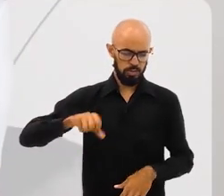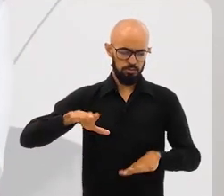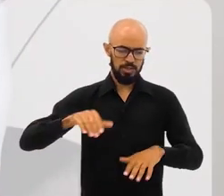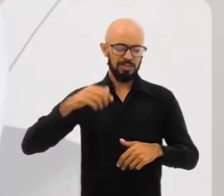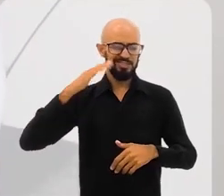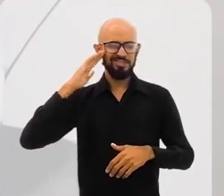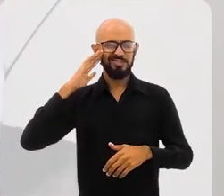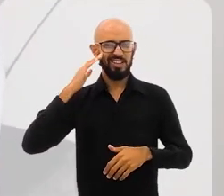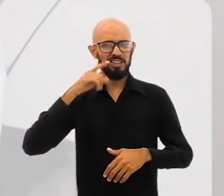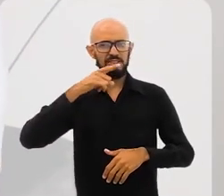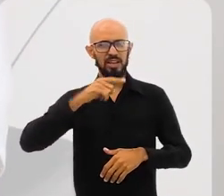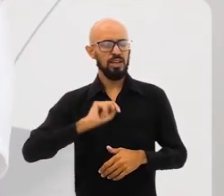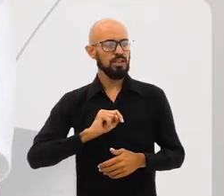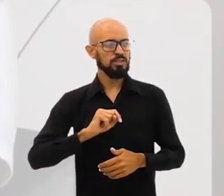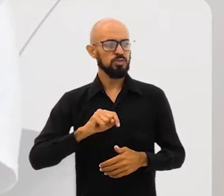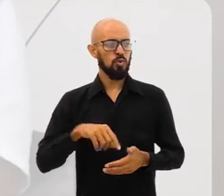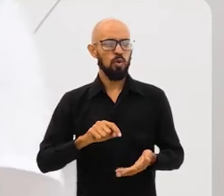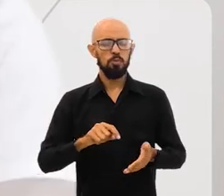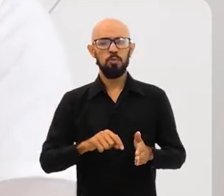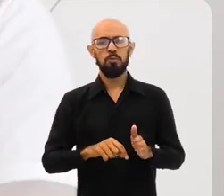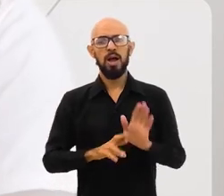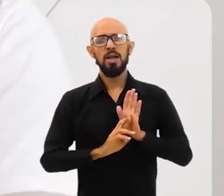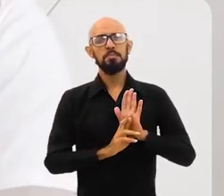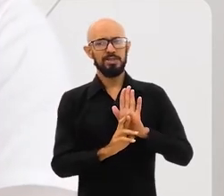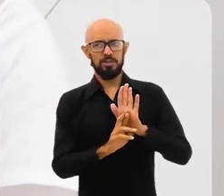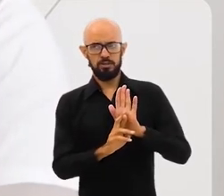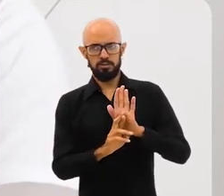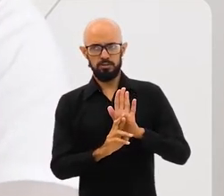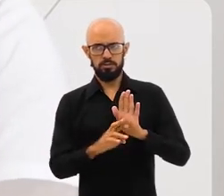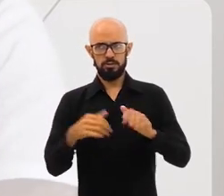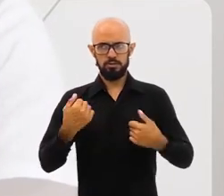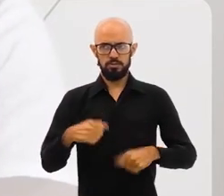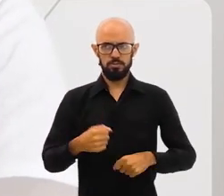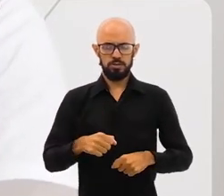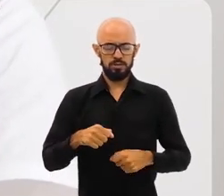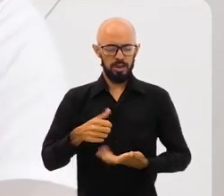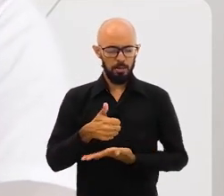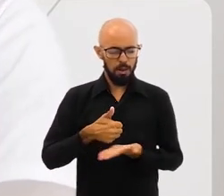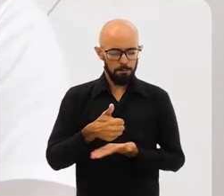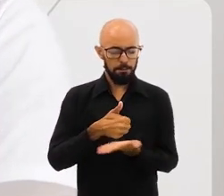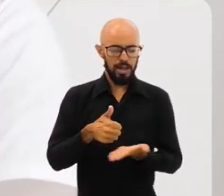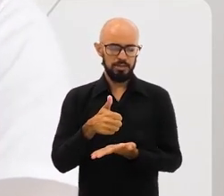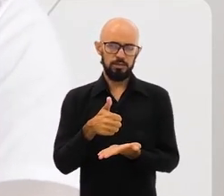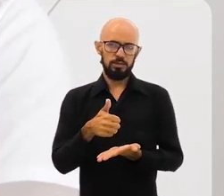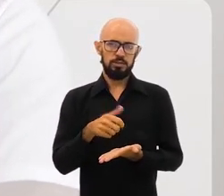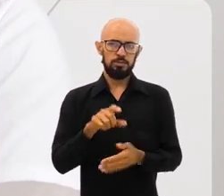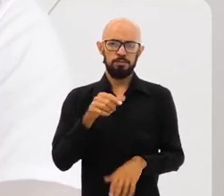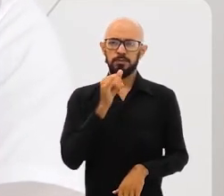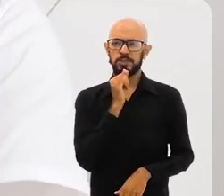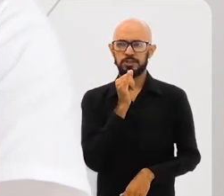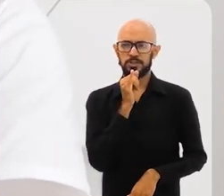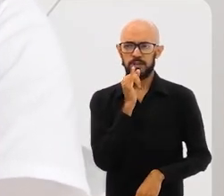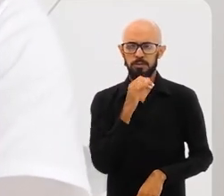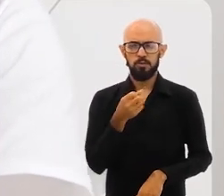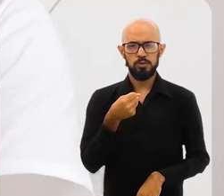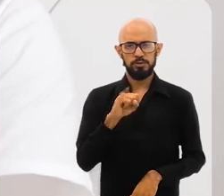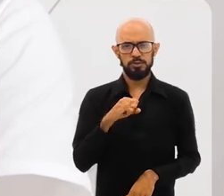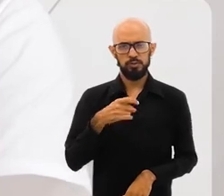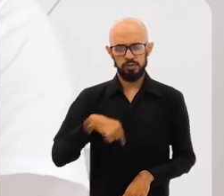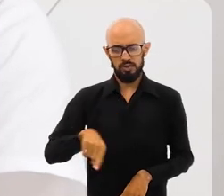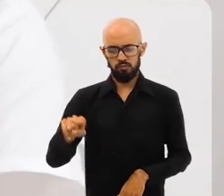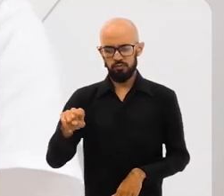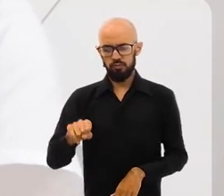orixás com essência Oi e a gente precisa na verdade e fortalecer o ser humano diante A Essência necessária naquele momento por exemplo